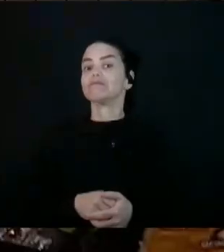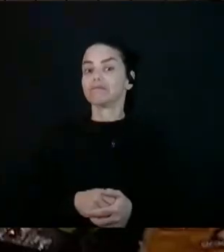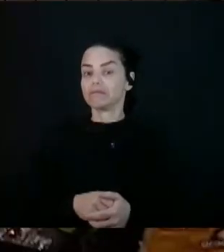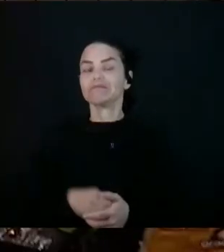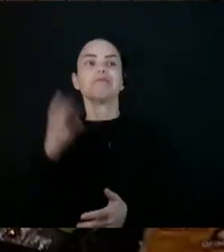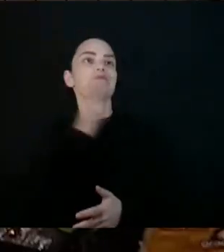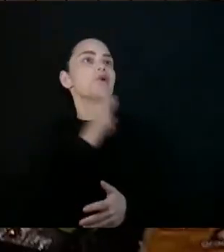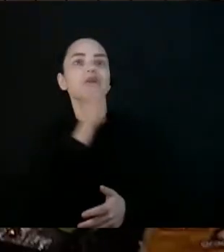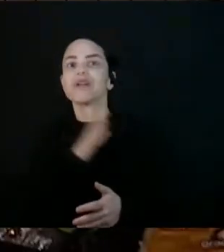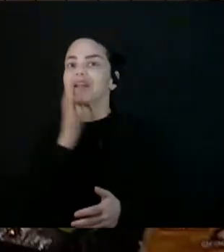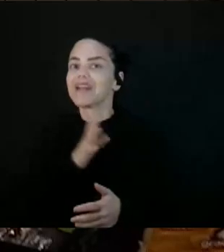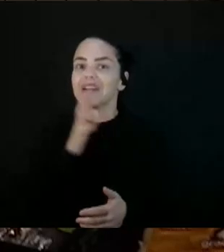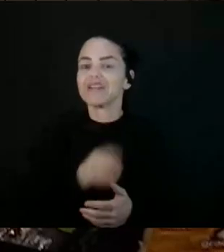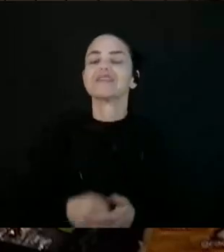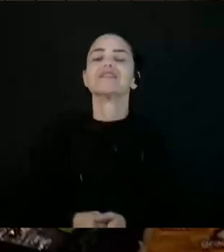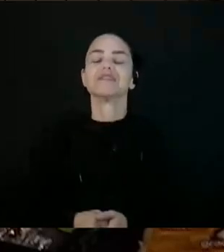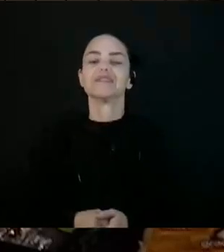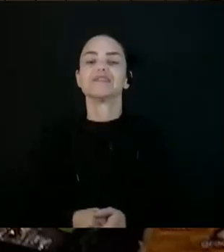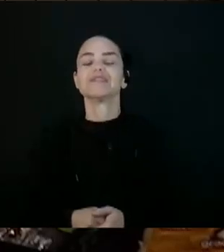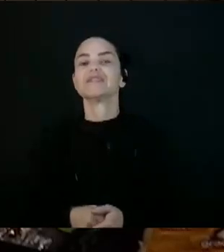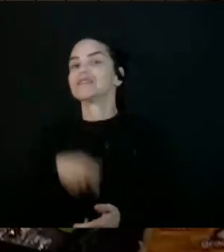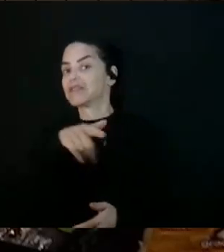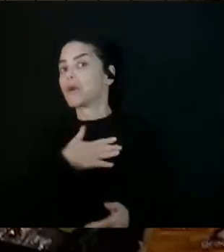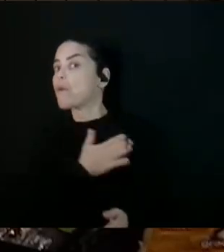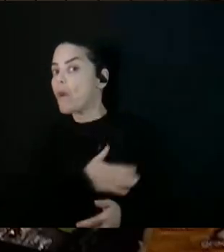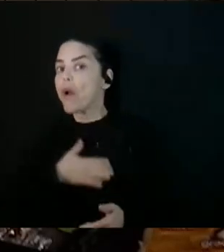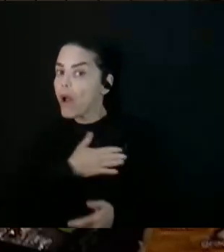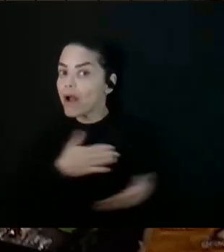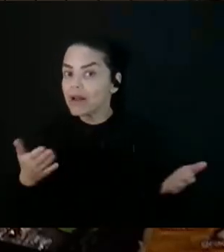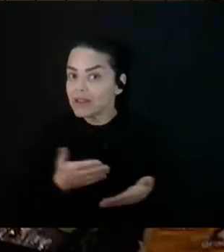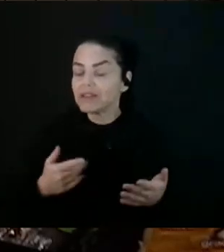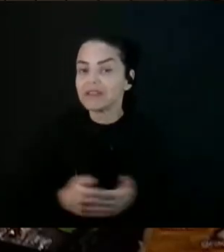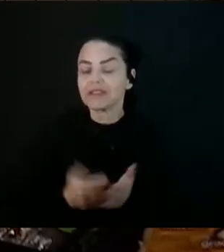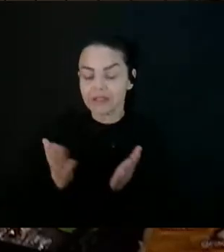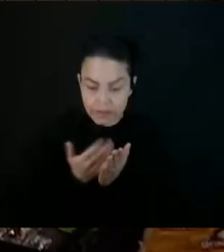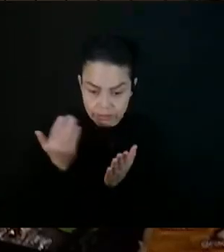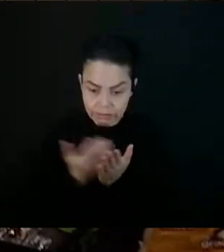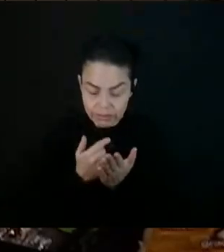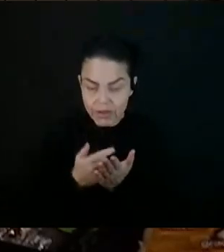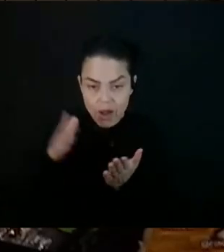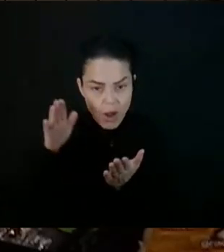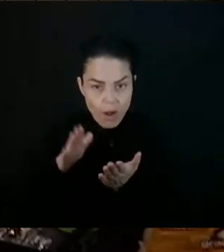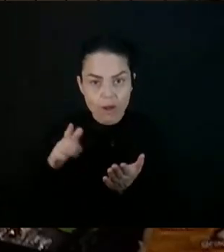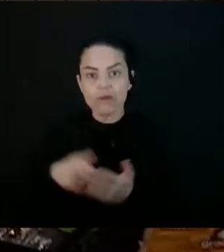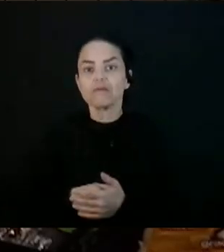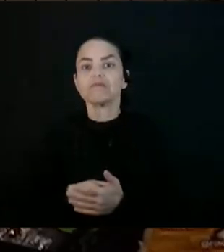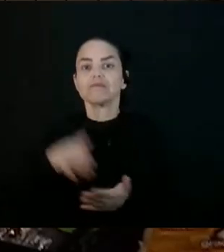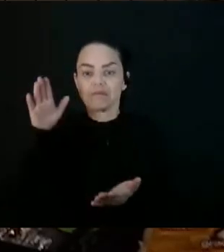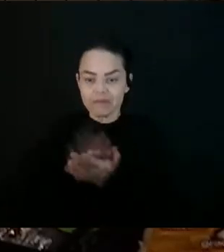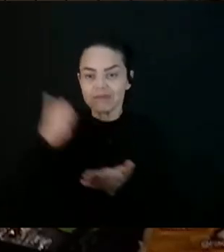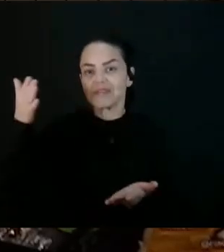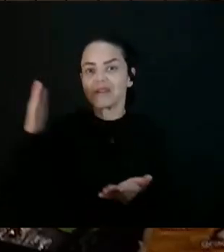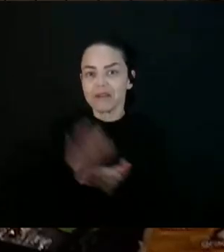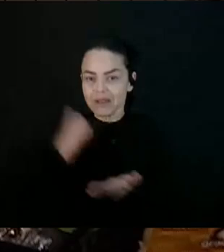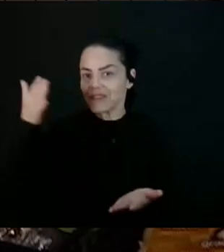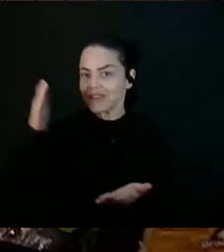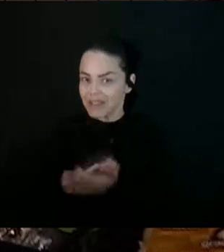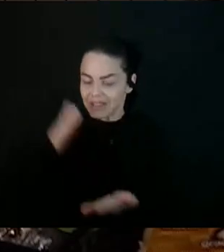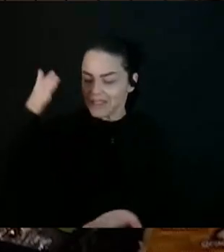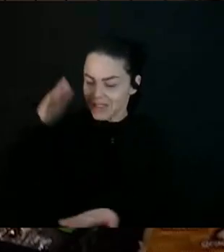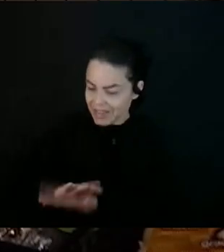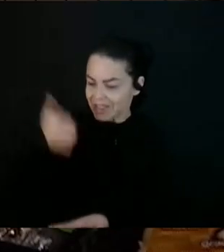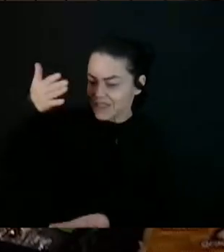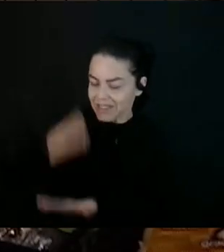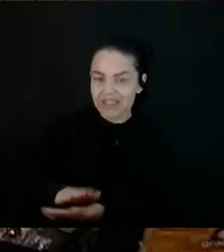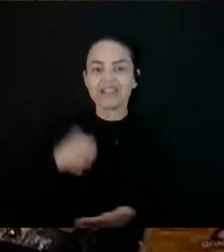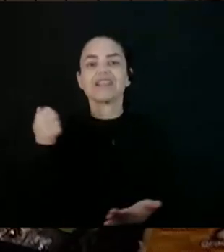O que você mais está gostando de fazer agora com o álbum de figurinha? Eu gosto de bater bafo, comprar figurinha